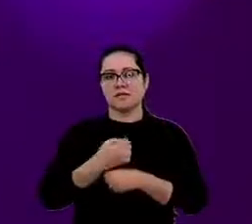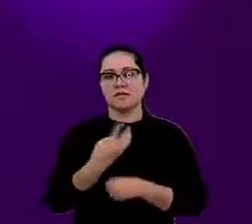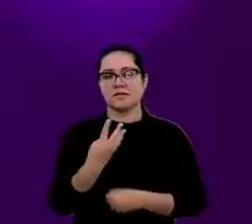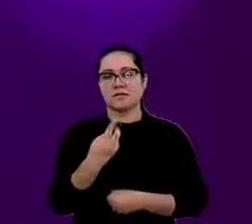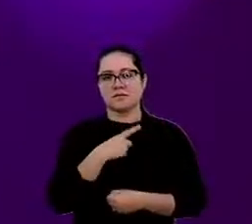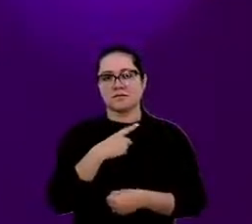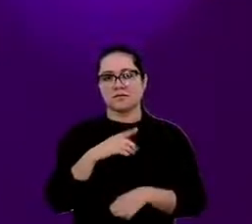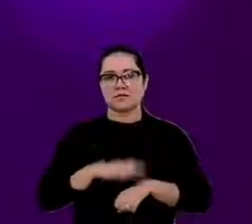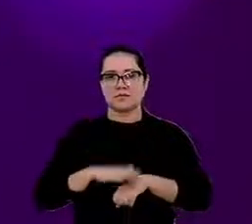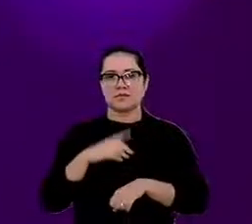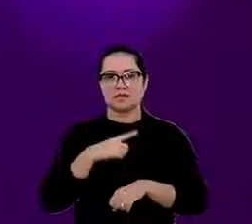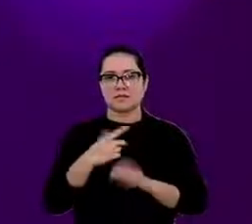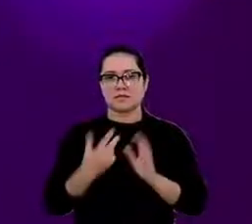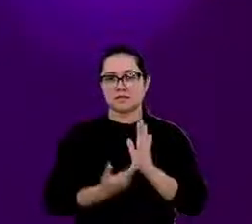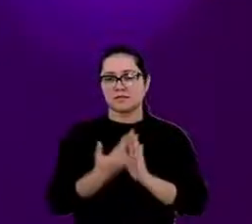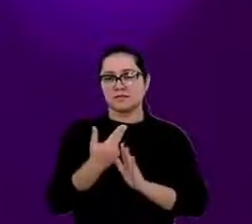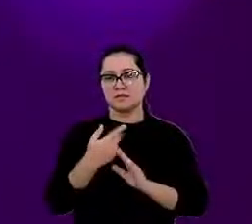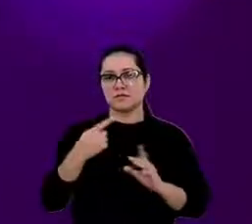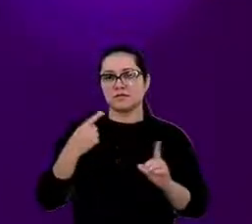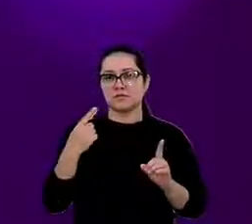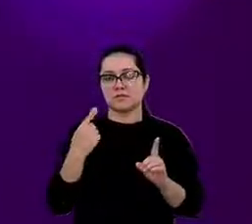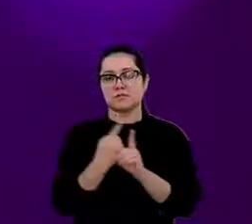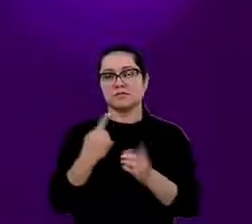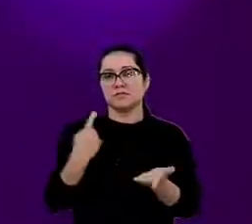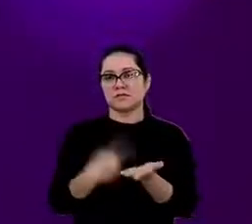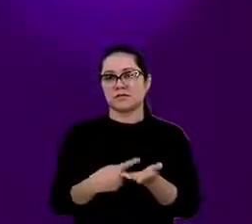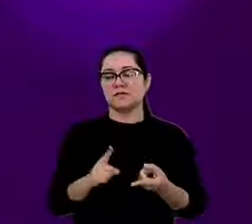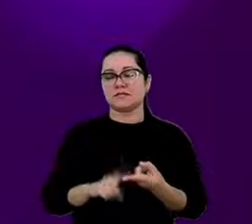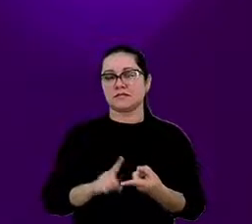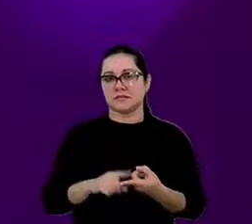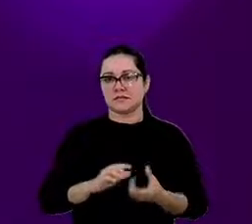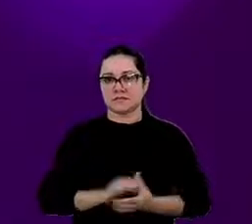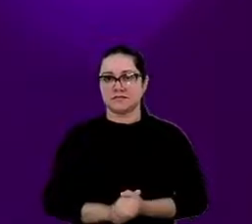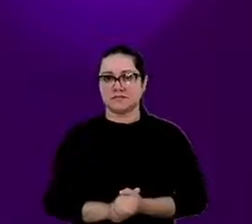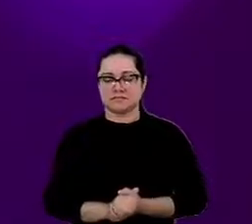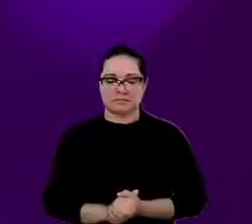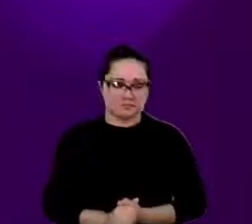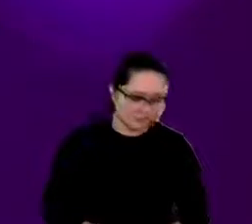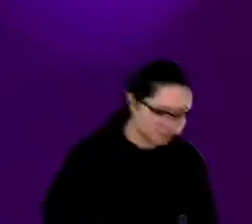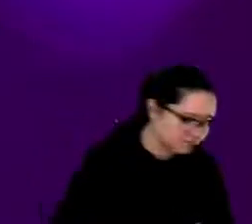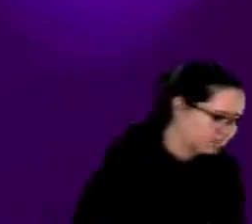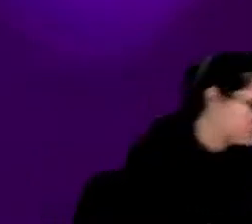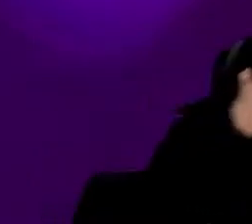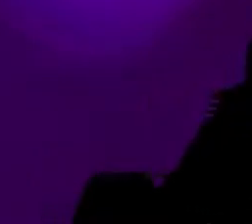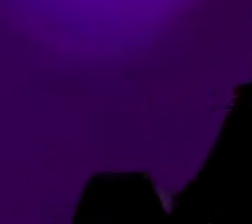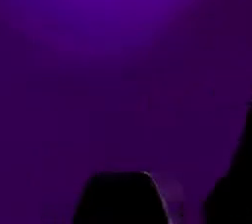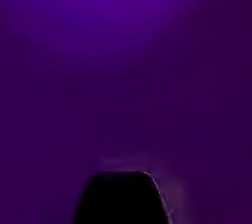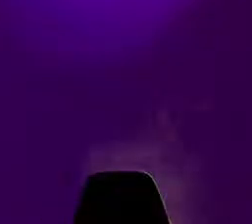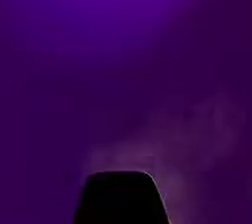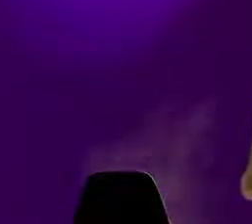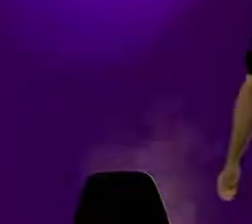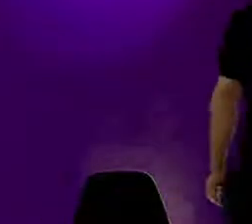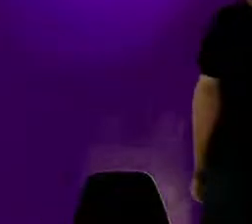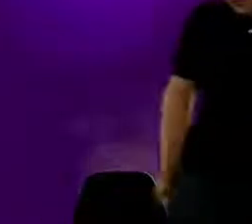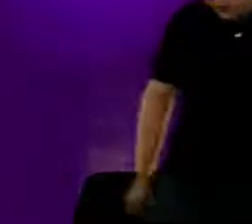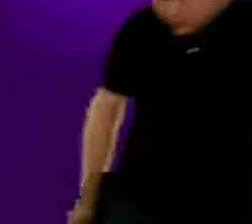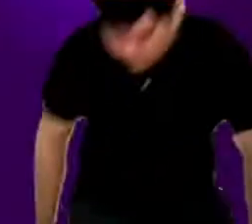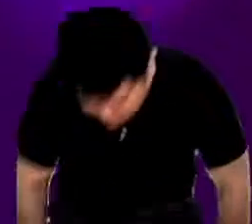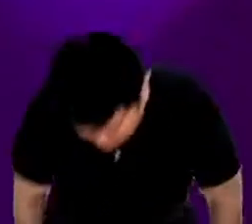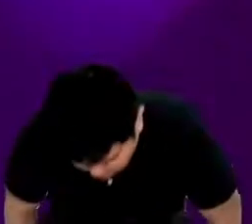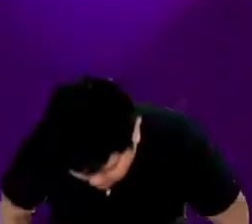que cirurgia combinada também valvar aórtica. E na Europa não foi diferente, essas curvas se cruzaram a partir